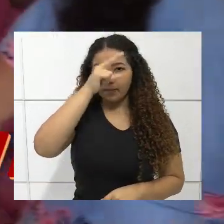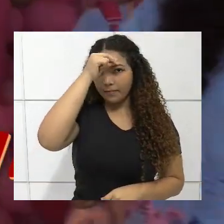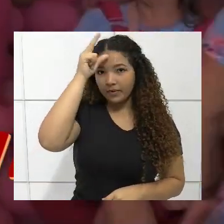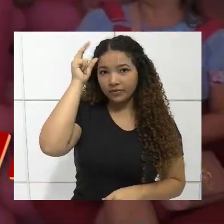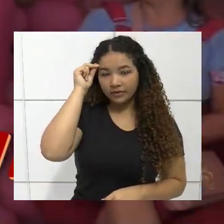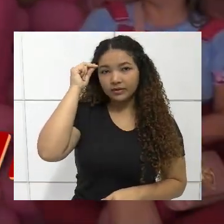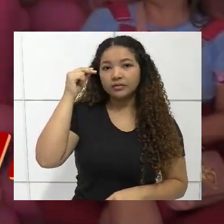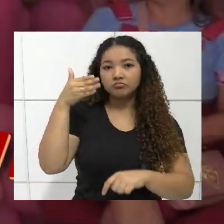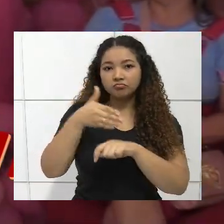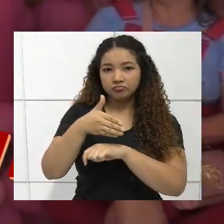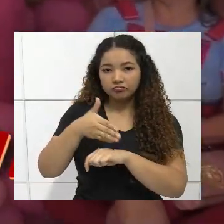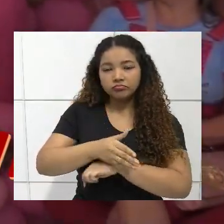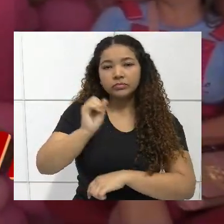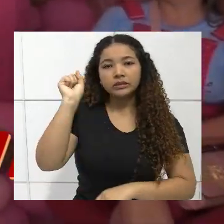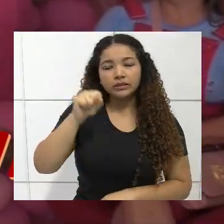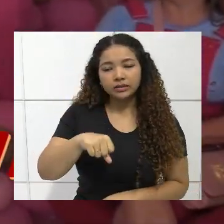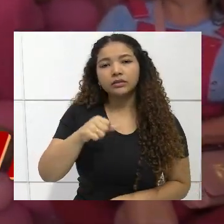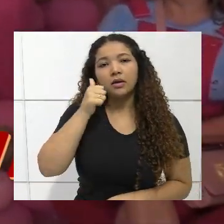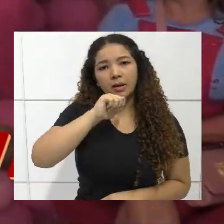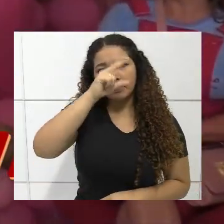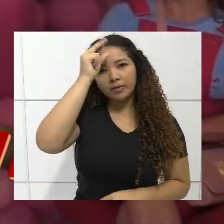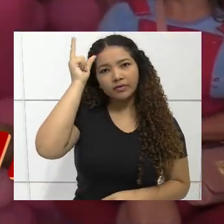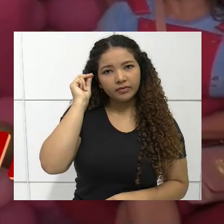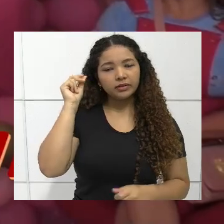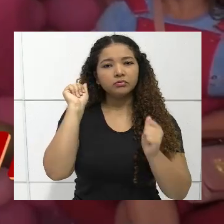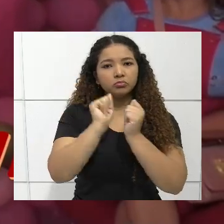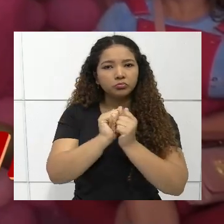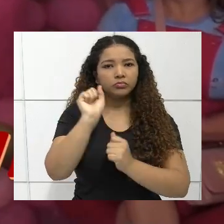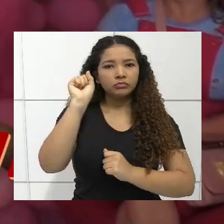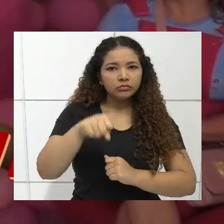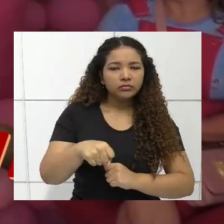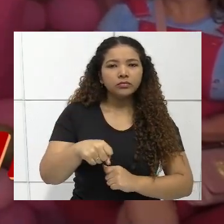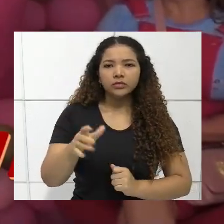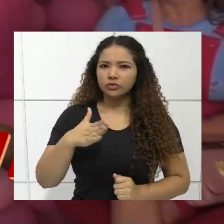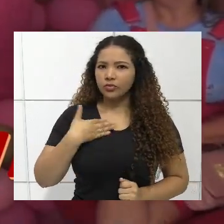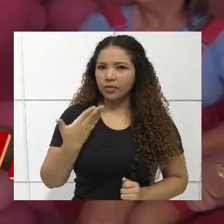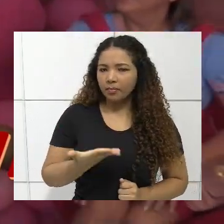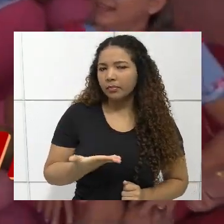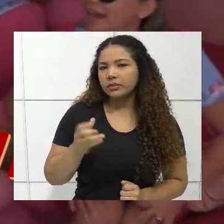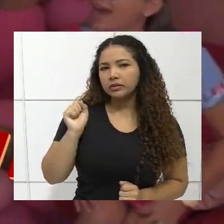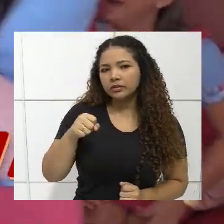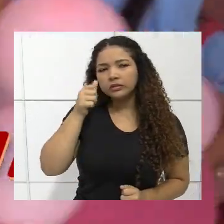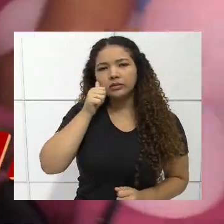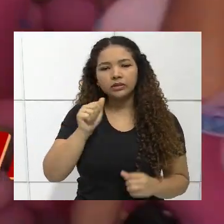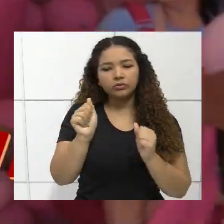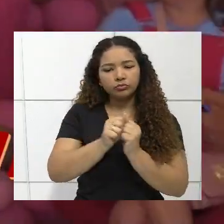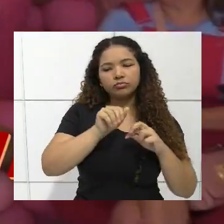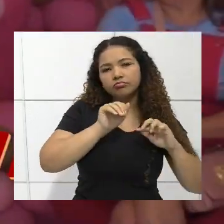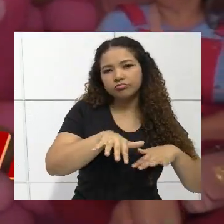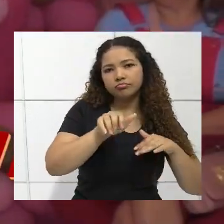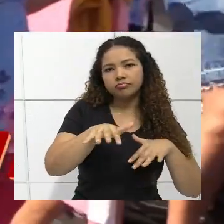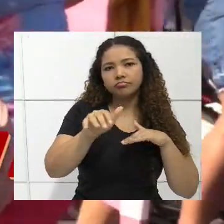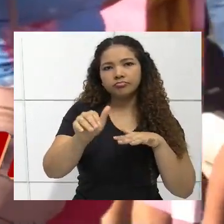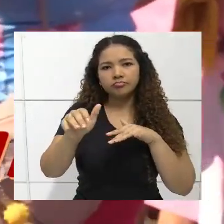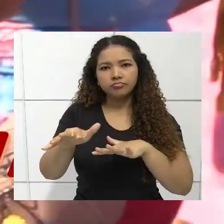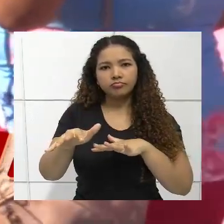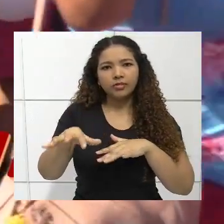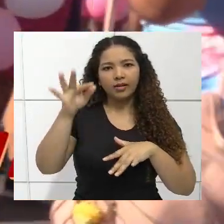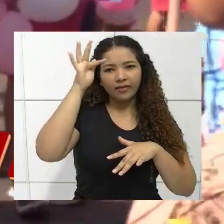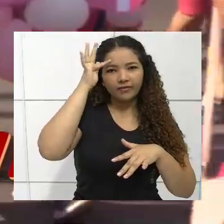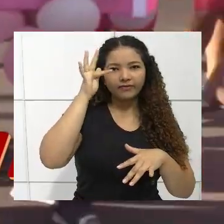hoje a prefeita nos fez essa surpresa, esteve lá conosco, caminhou por um pouco, mas seus compromissos fizeram sair logo